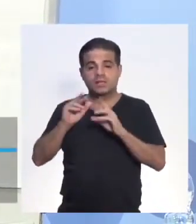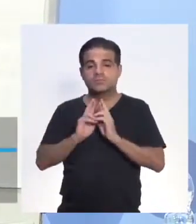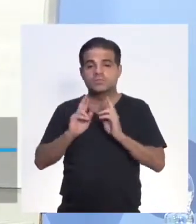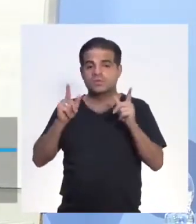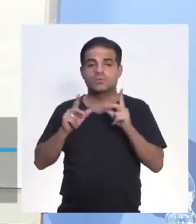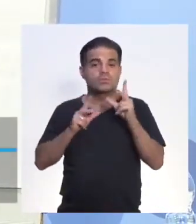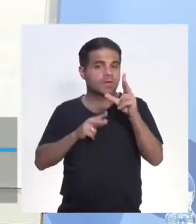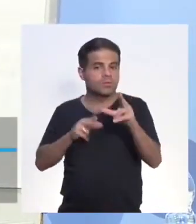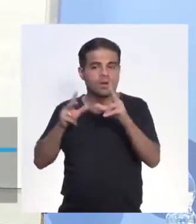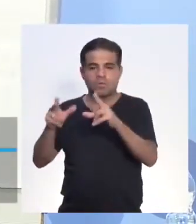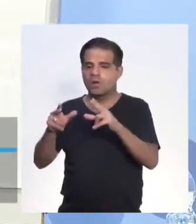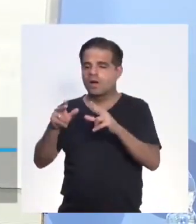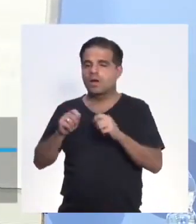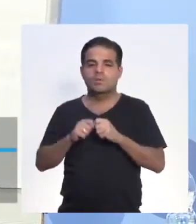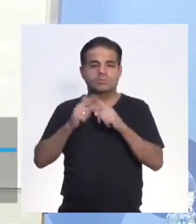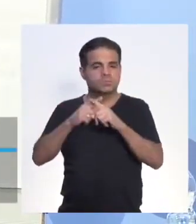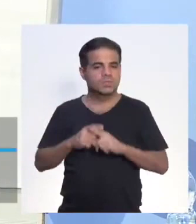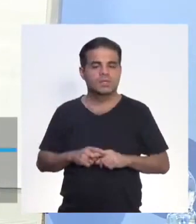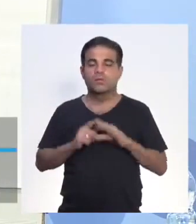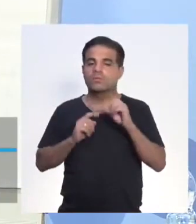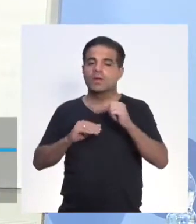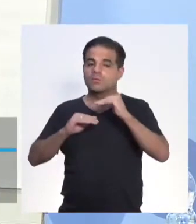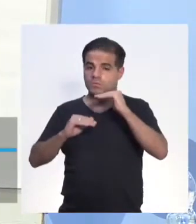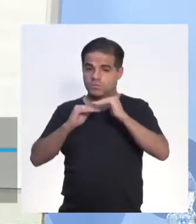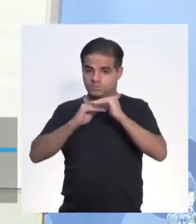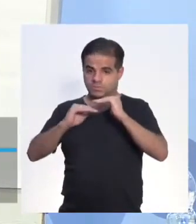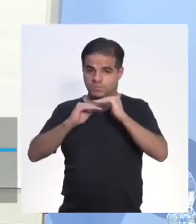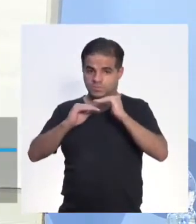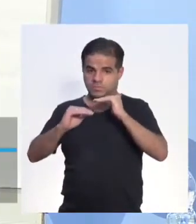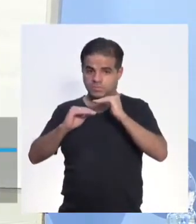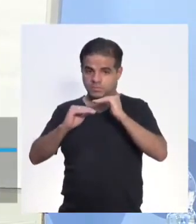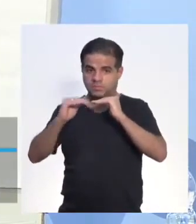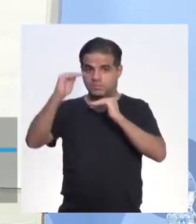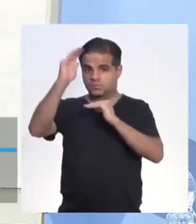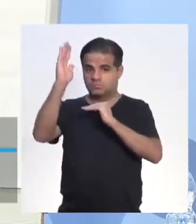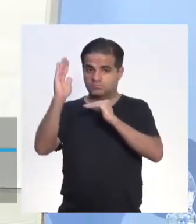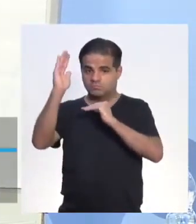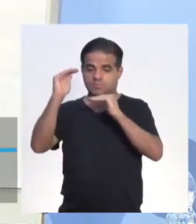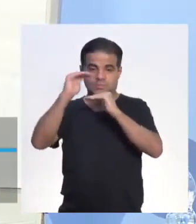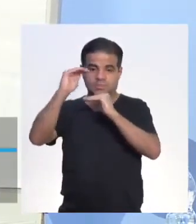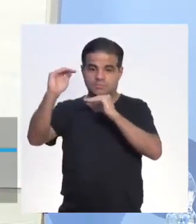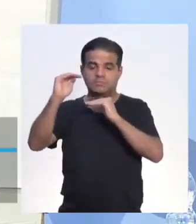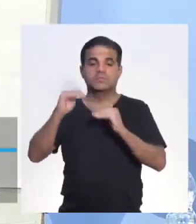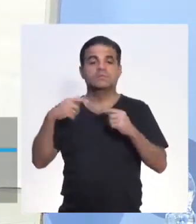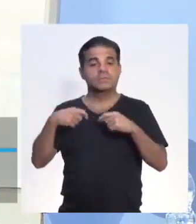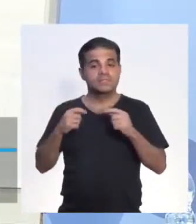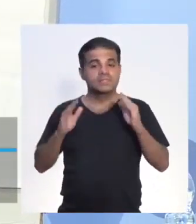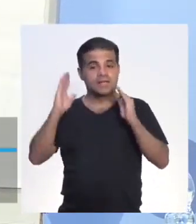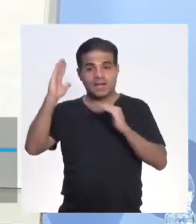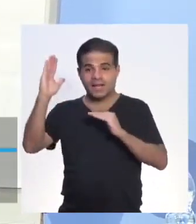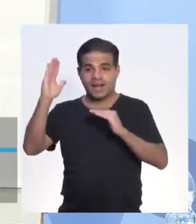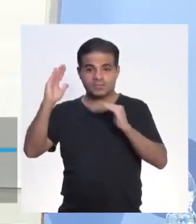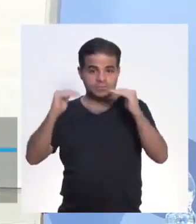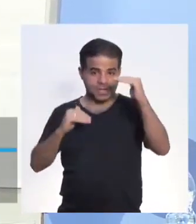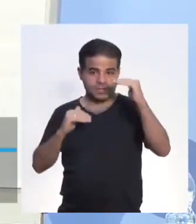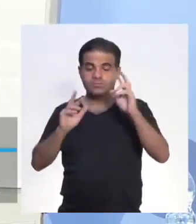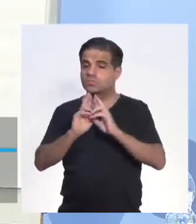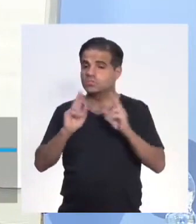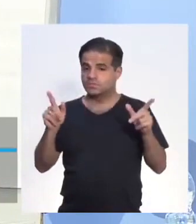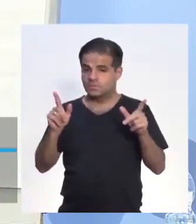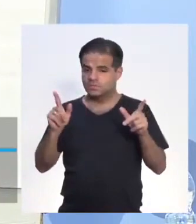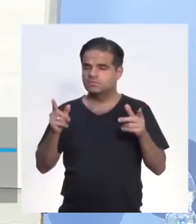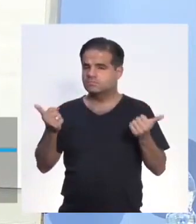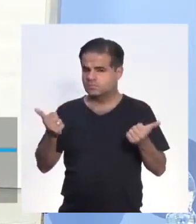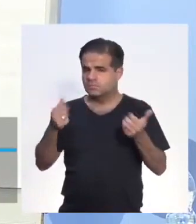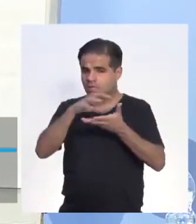pegando os lados iguais para multiplicar, tá bom? Então, eu pego de baixo aqui com a lateral, ou de cima com a outra lateral, mas tem que ser lados diferentes, tudo bem? Então,